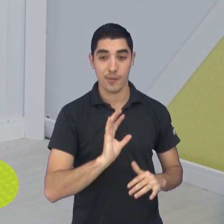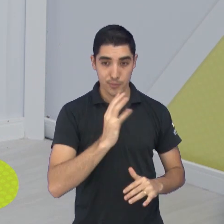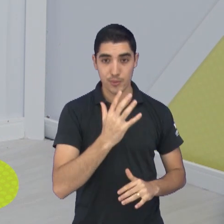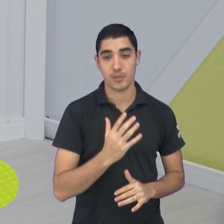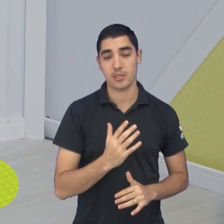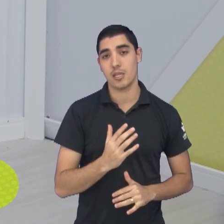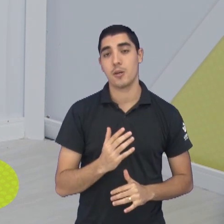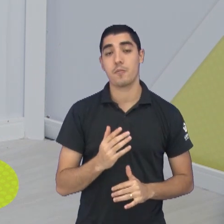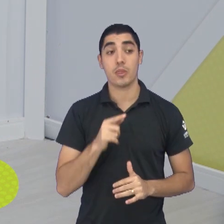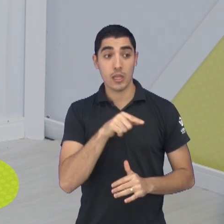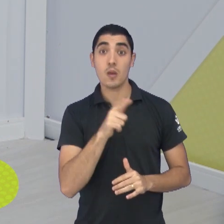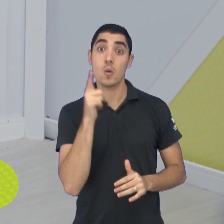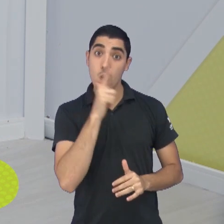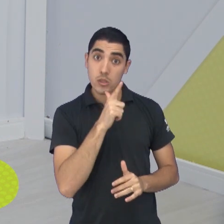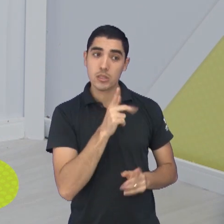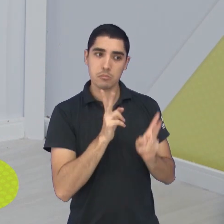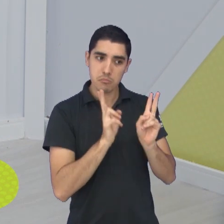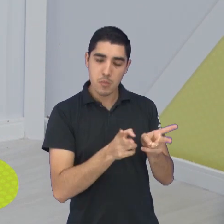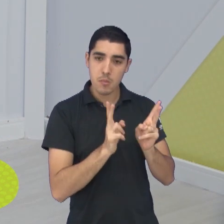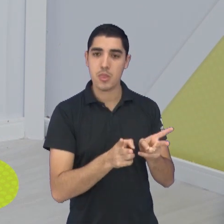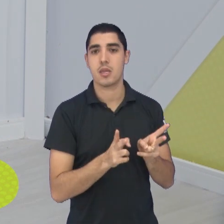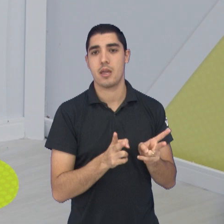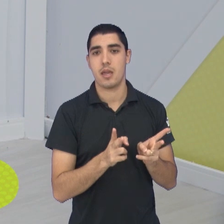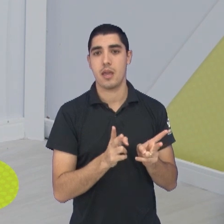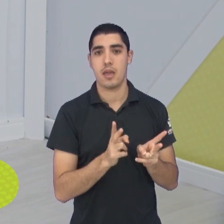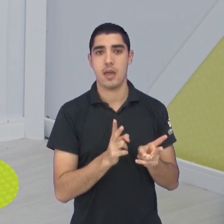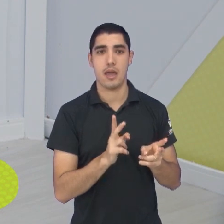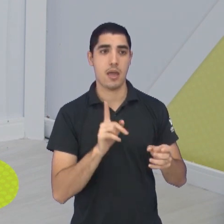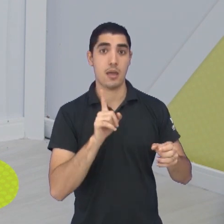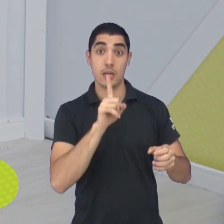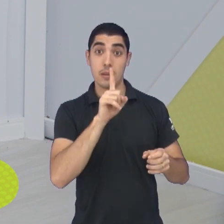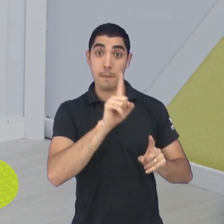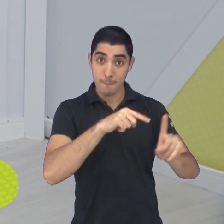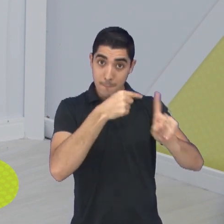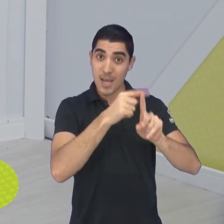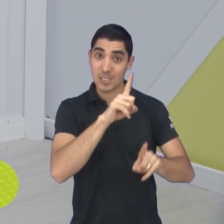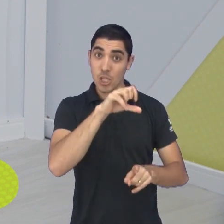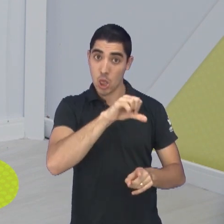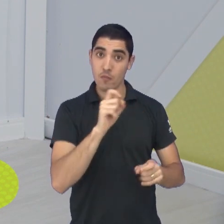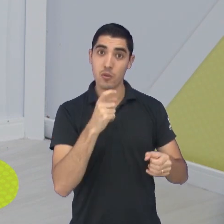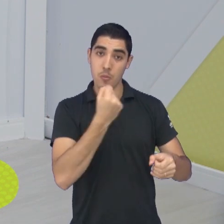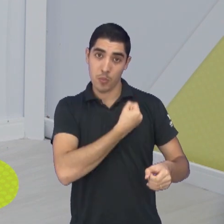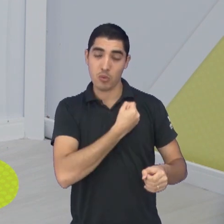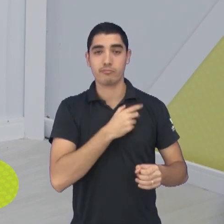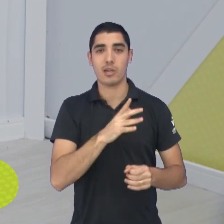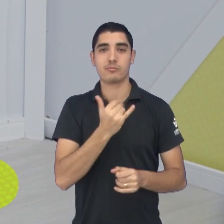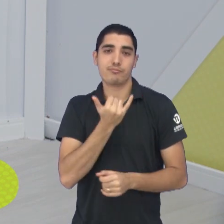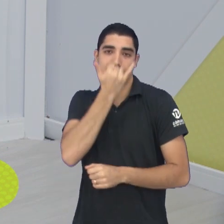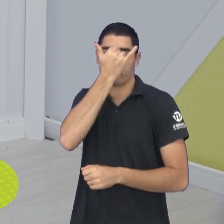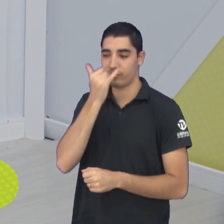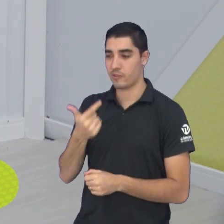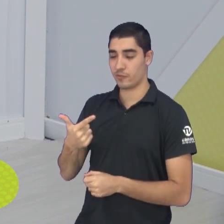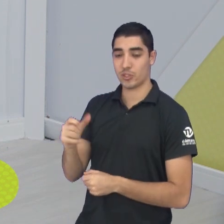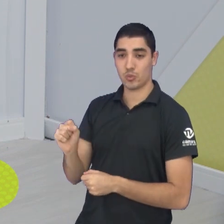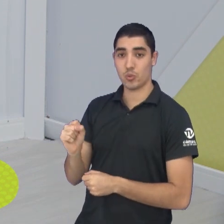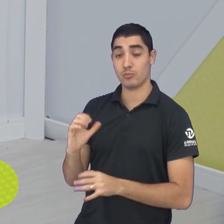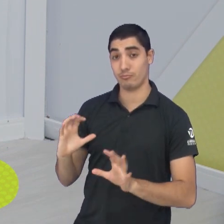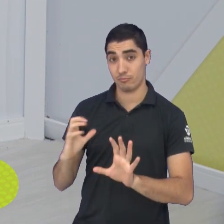no ataque, ele manteve os 19 pontos de ataque, mas sofreu 28 pontos. Então o jogo foi para o